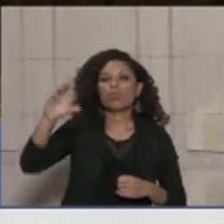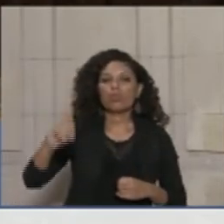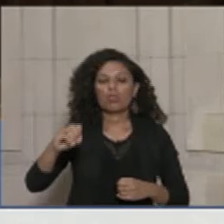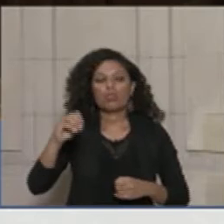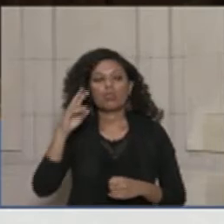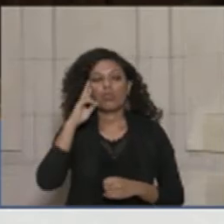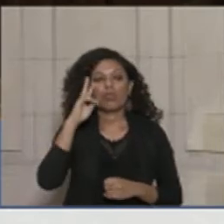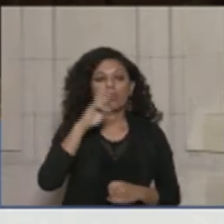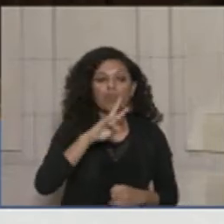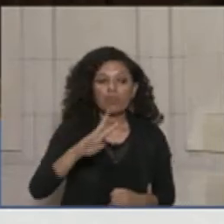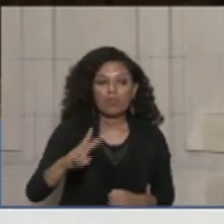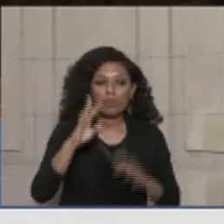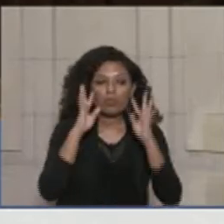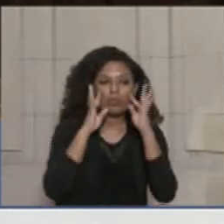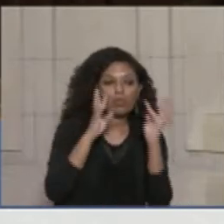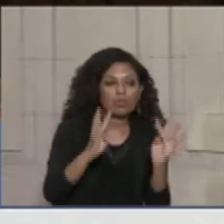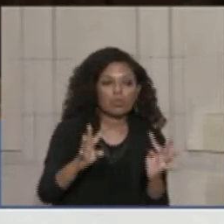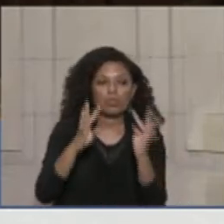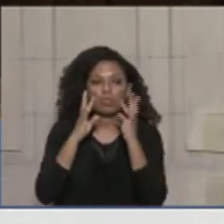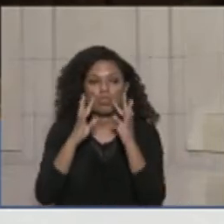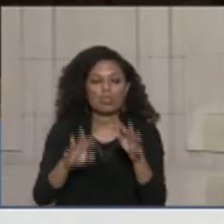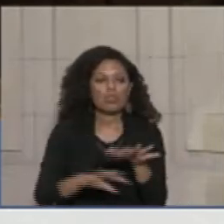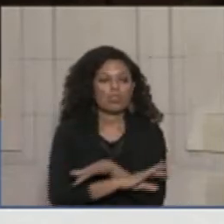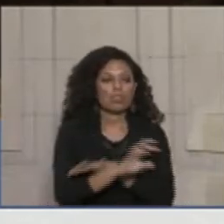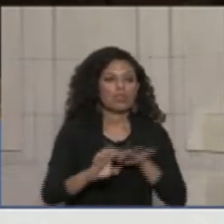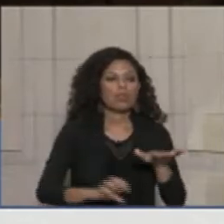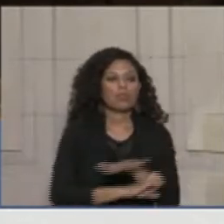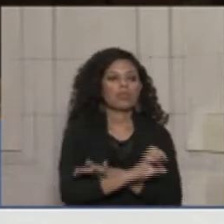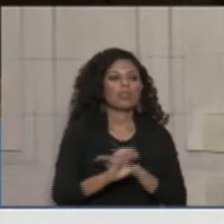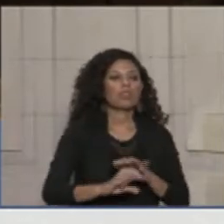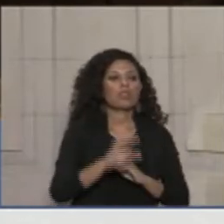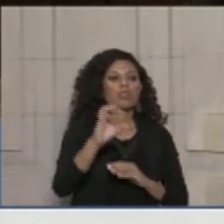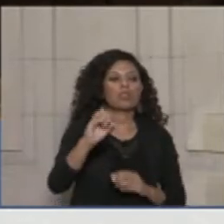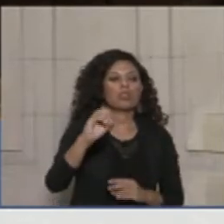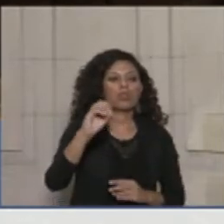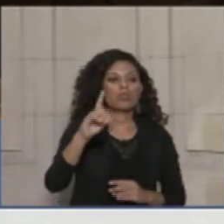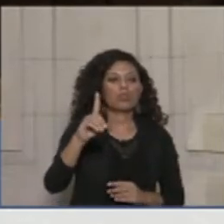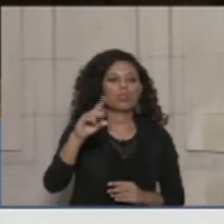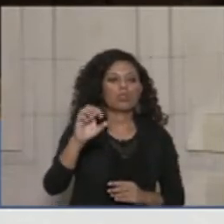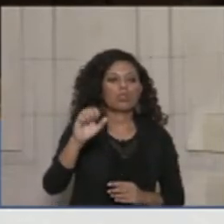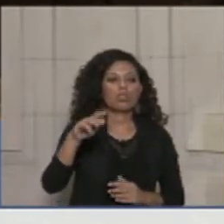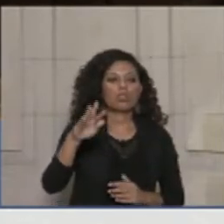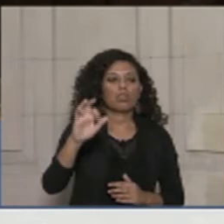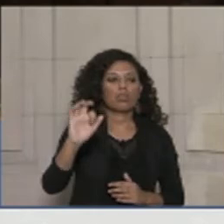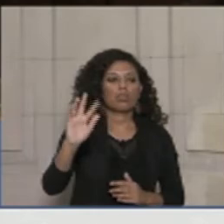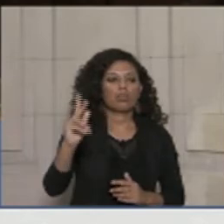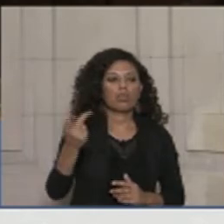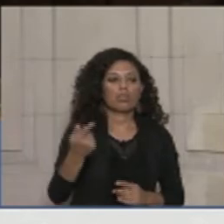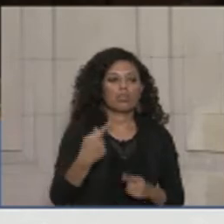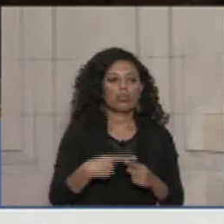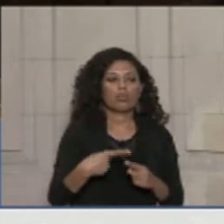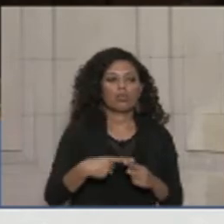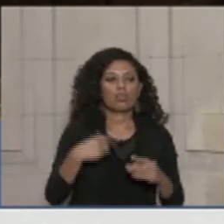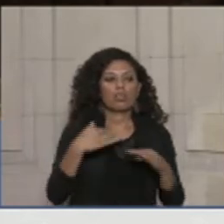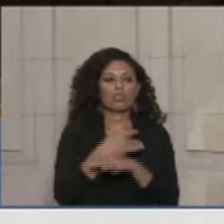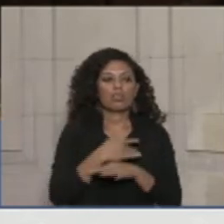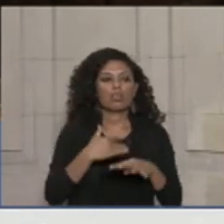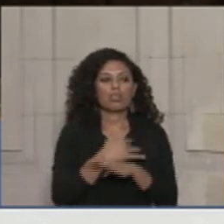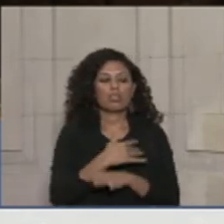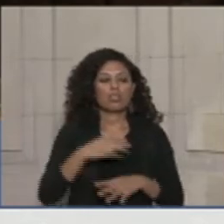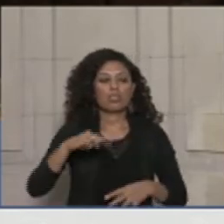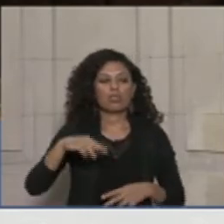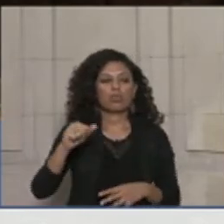veja com atenção a questão da Odebrecht no município de Macaé. Macaé precisa